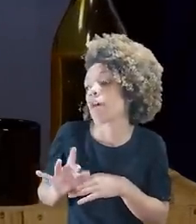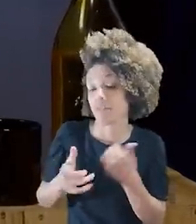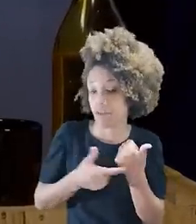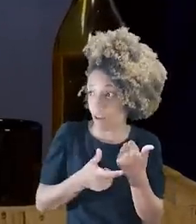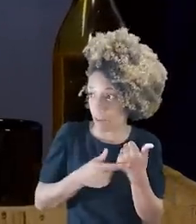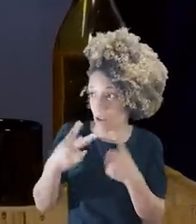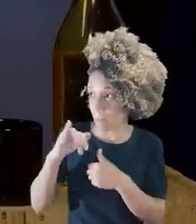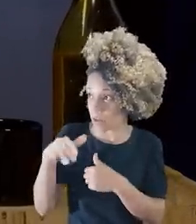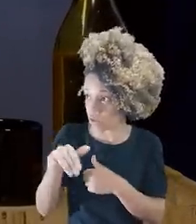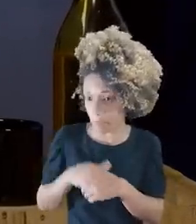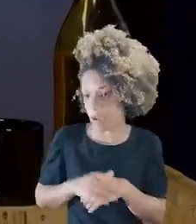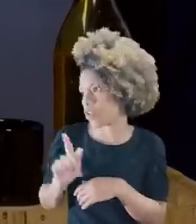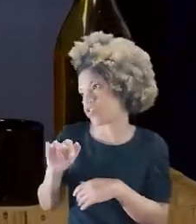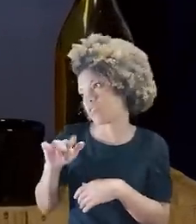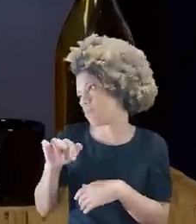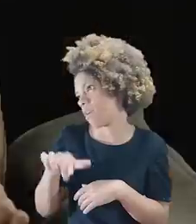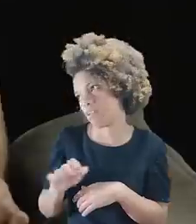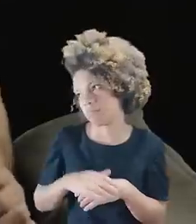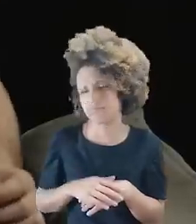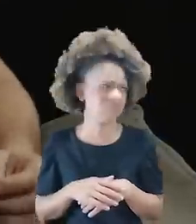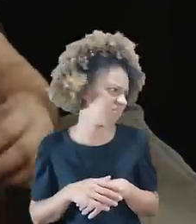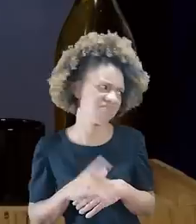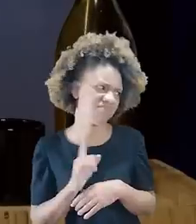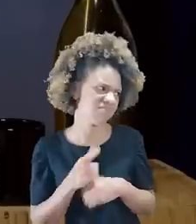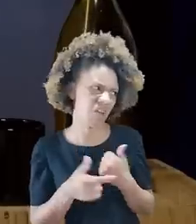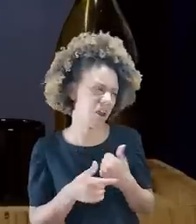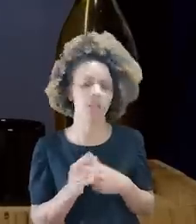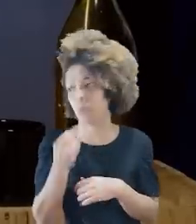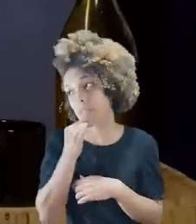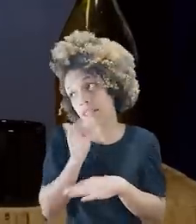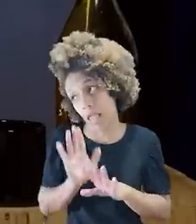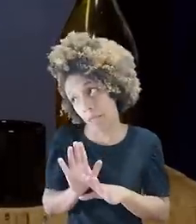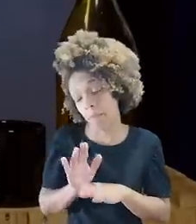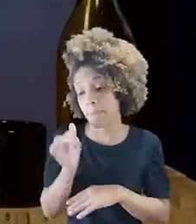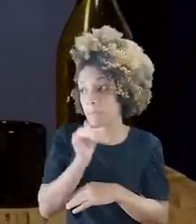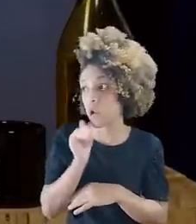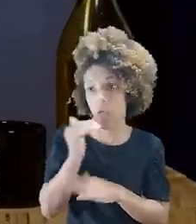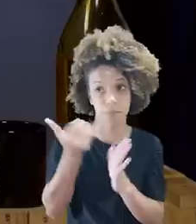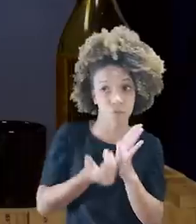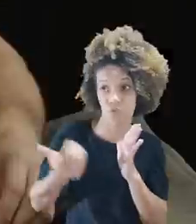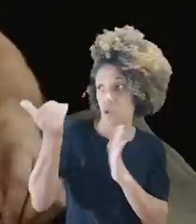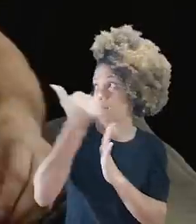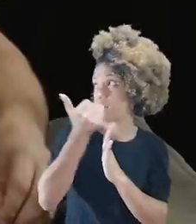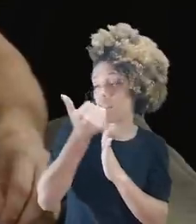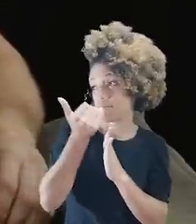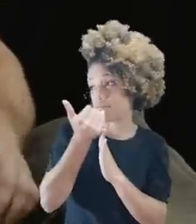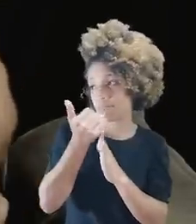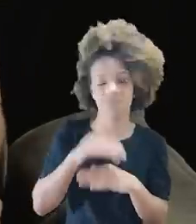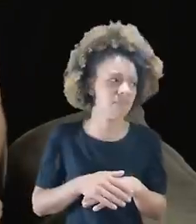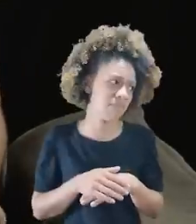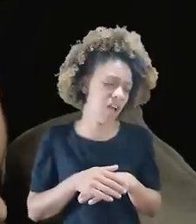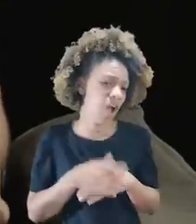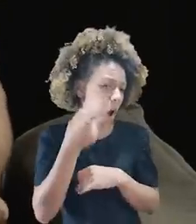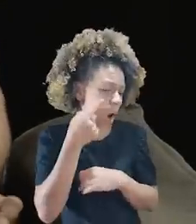like com pijama é José Li bint eu tô falando assim tô dando um exemplo né uma mulher muito assim né por isso que cri eram os filtros